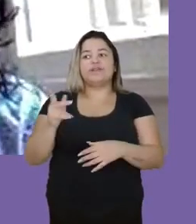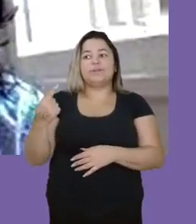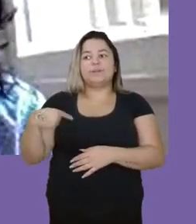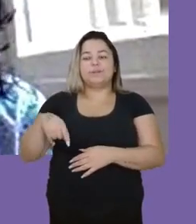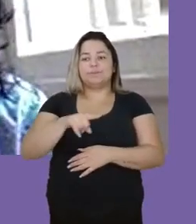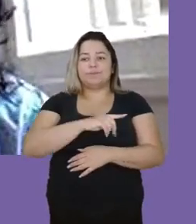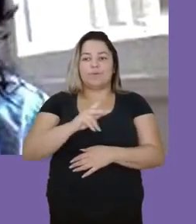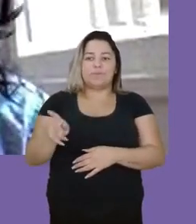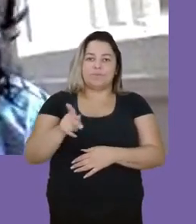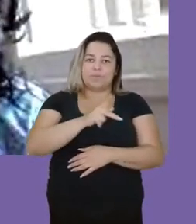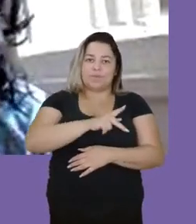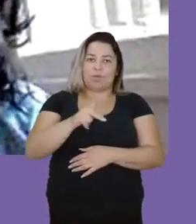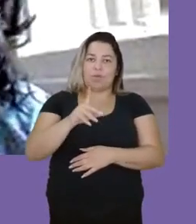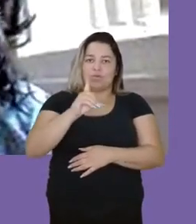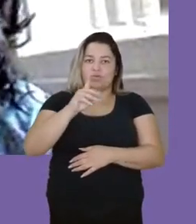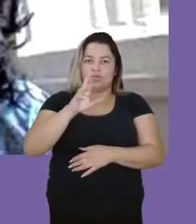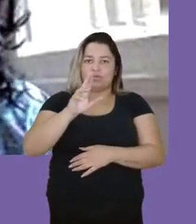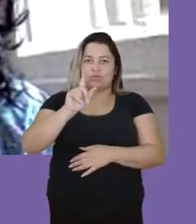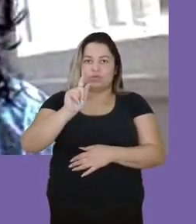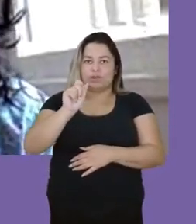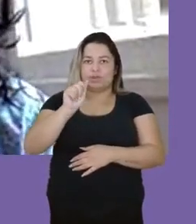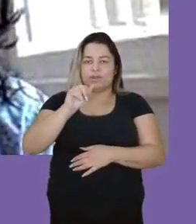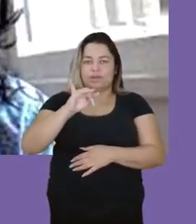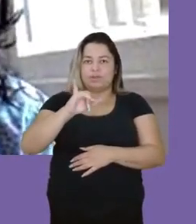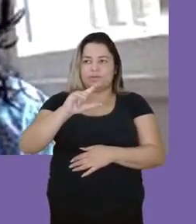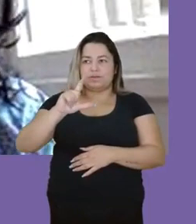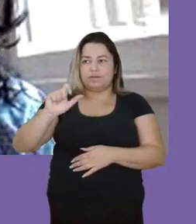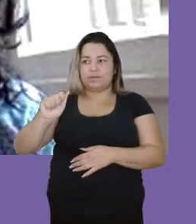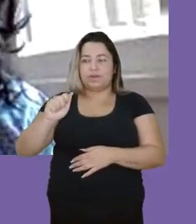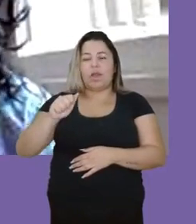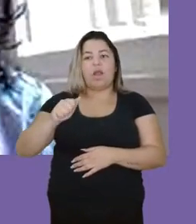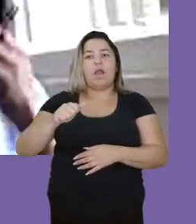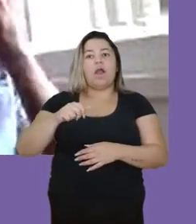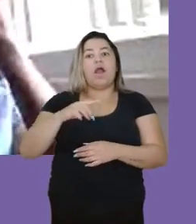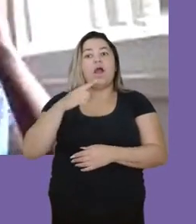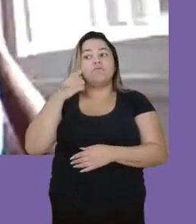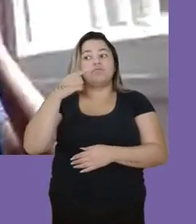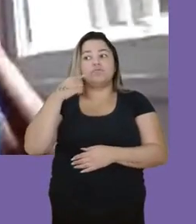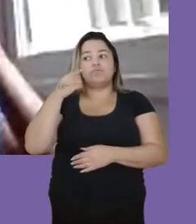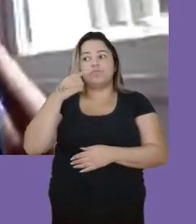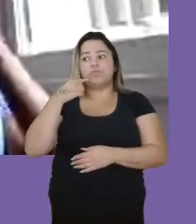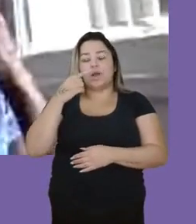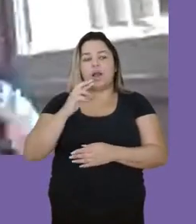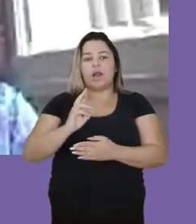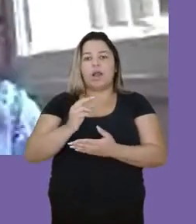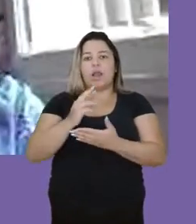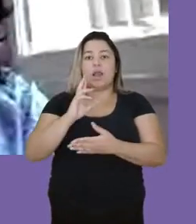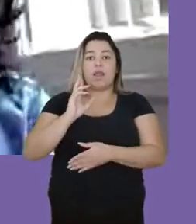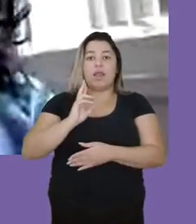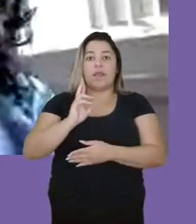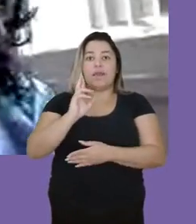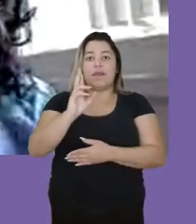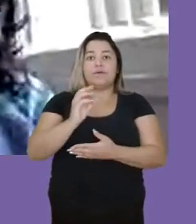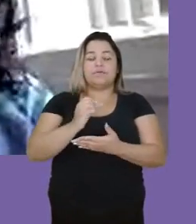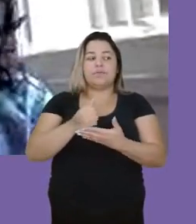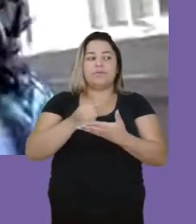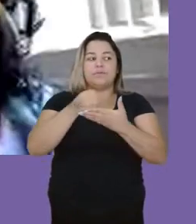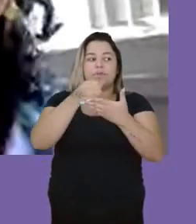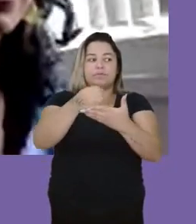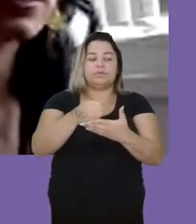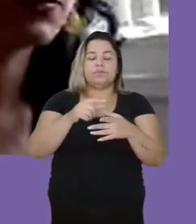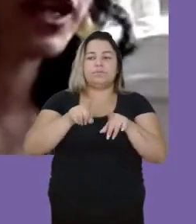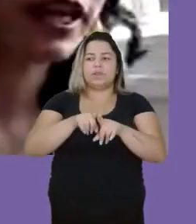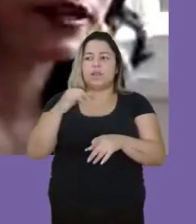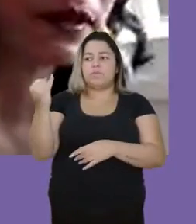dessa semana, a doutora Gabriela Araújo, advogada do Elas por Elas, sobre a questão das mulheres e da